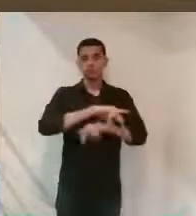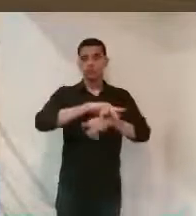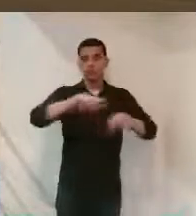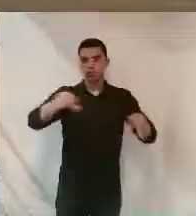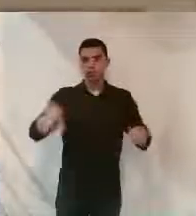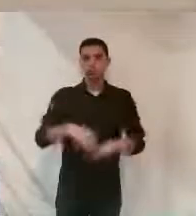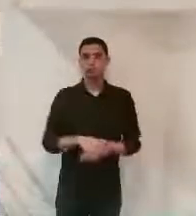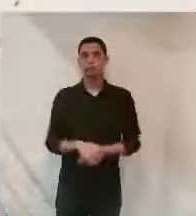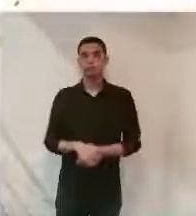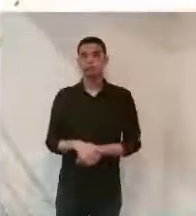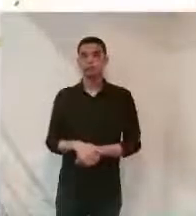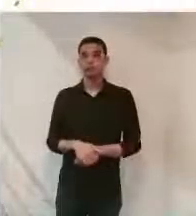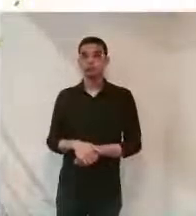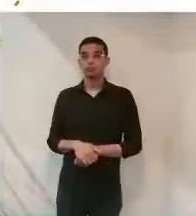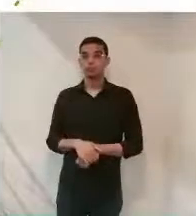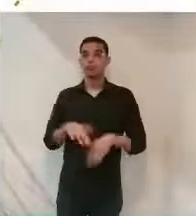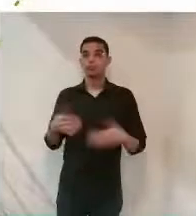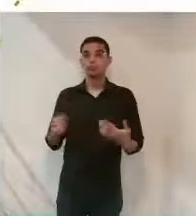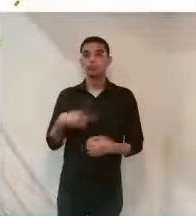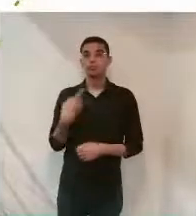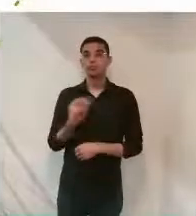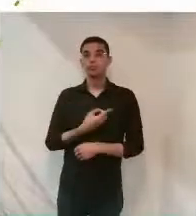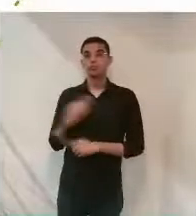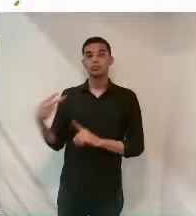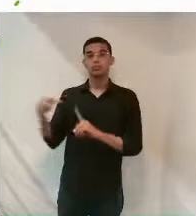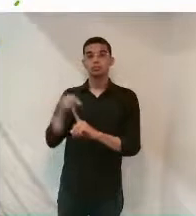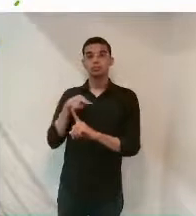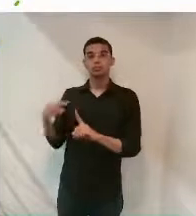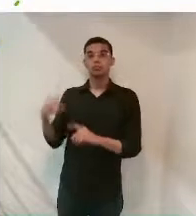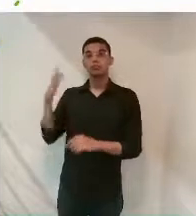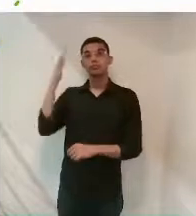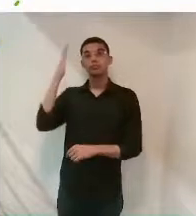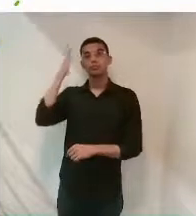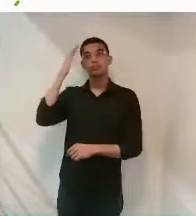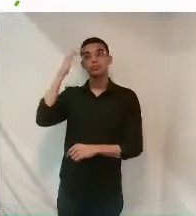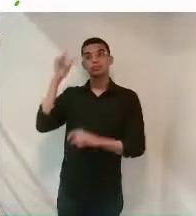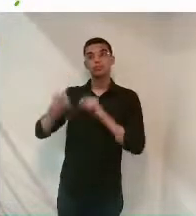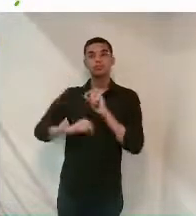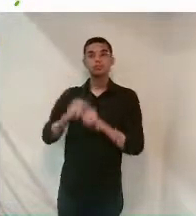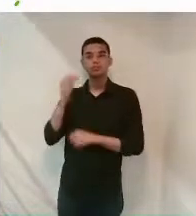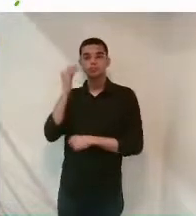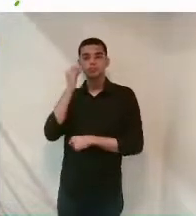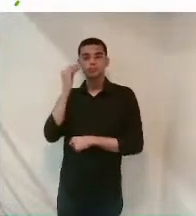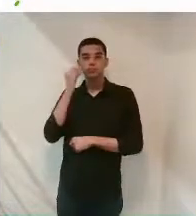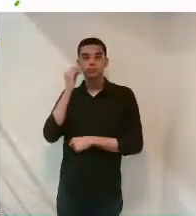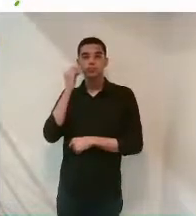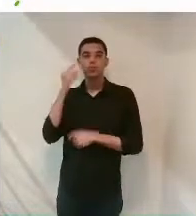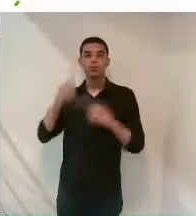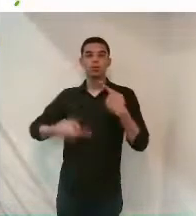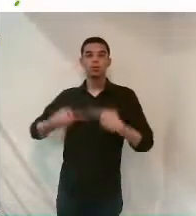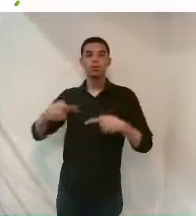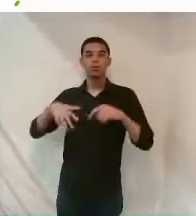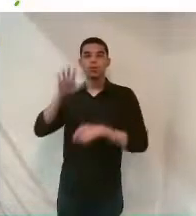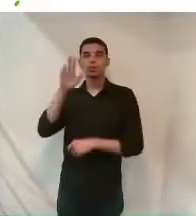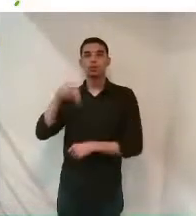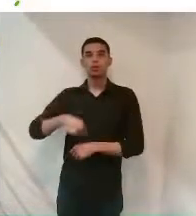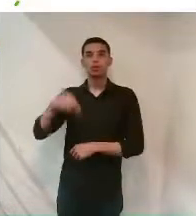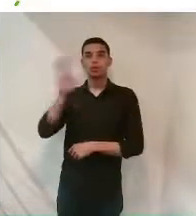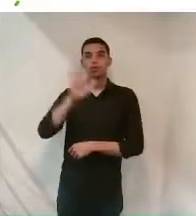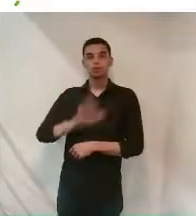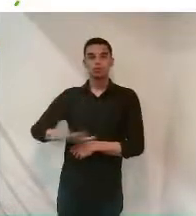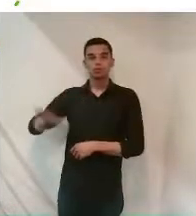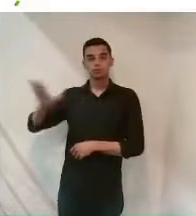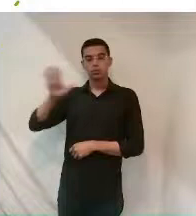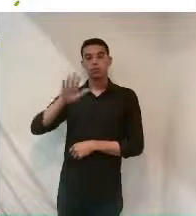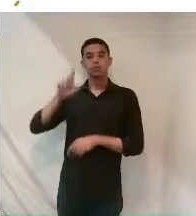Então, a gente, como visão inicial, a gente, obviamente, tinha que atender a Política Nacional de Resíduos Sólidos. O programa ele foi constituído